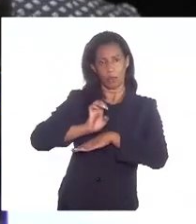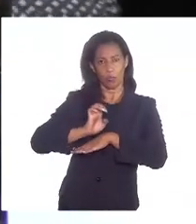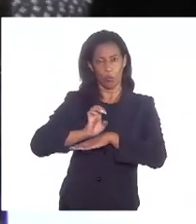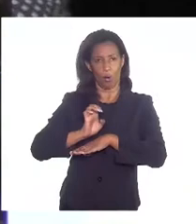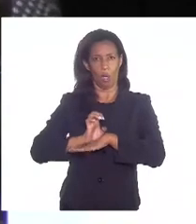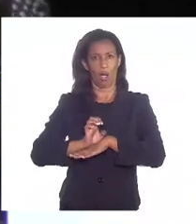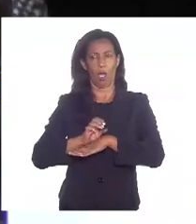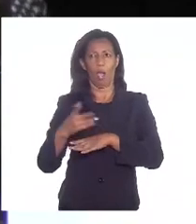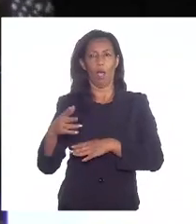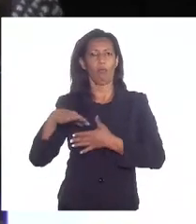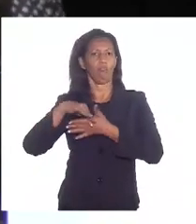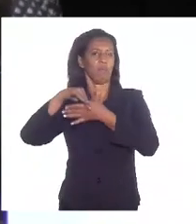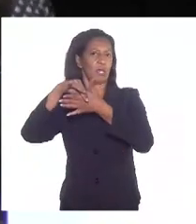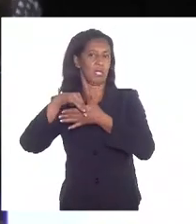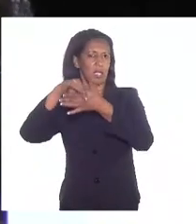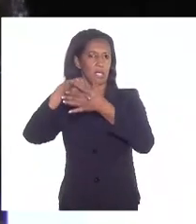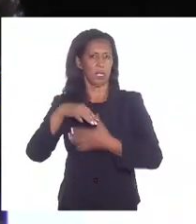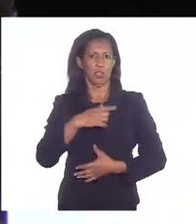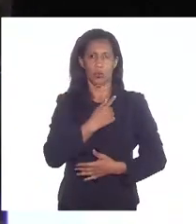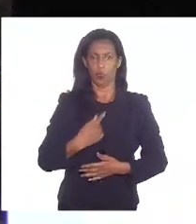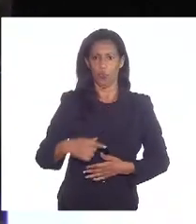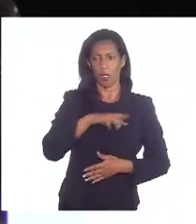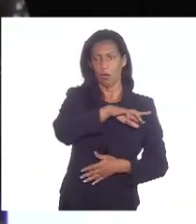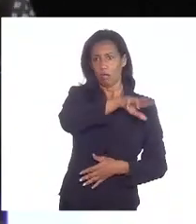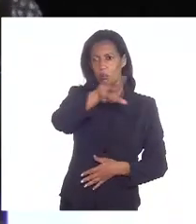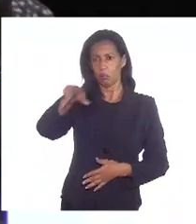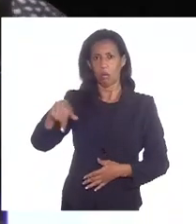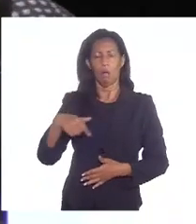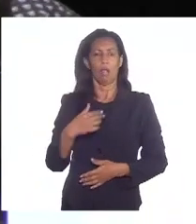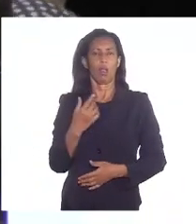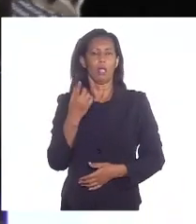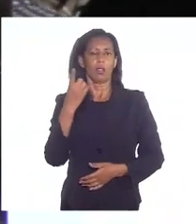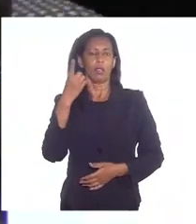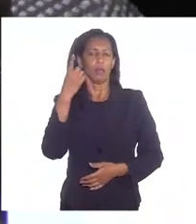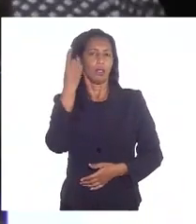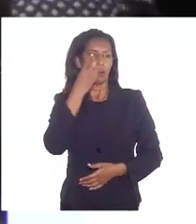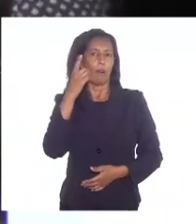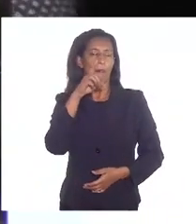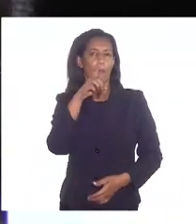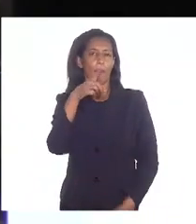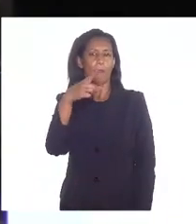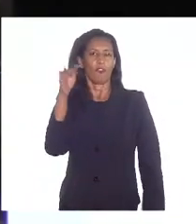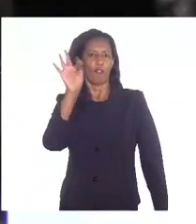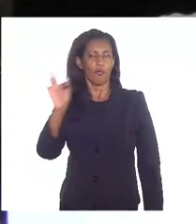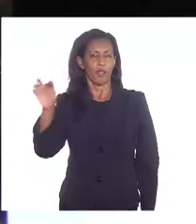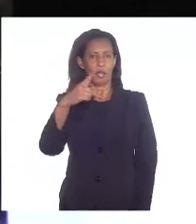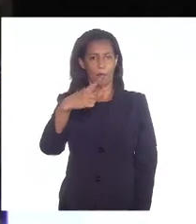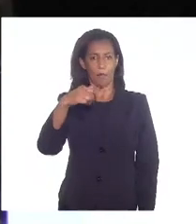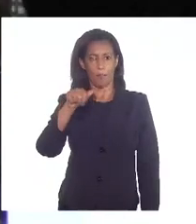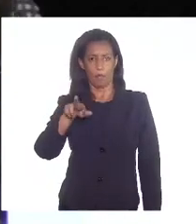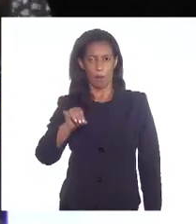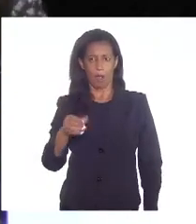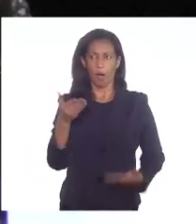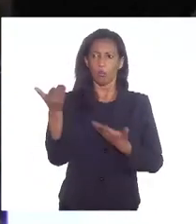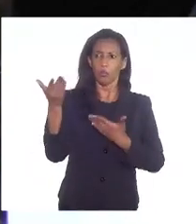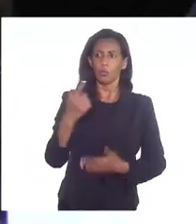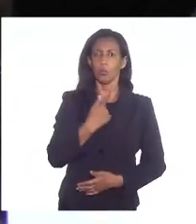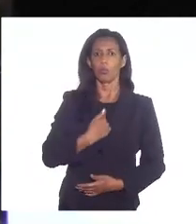da Unpetro, deputado federal Paulo Ganini, senhor governador,